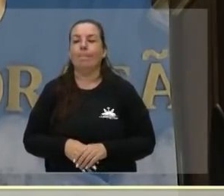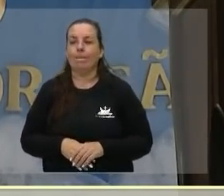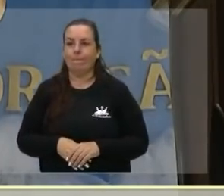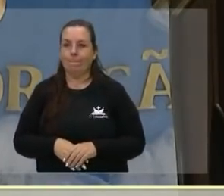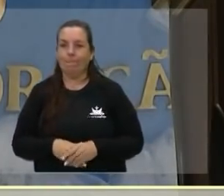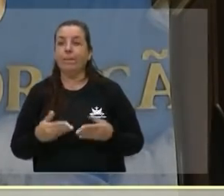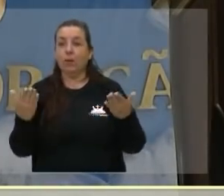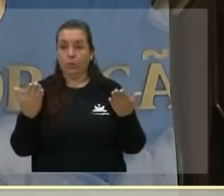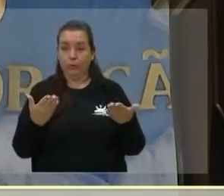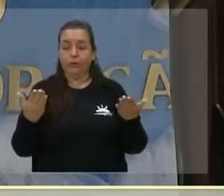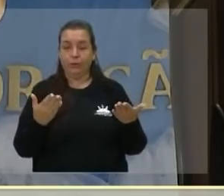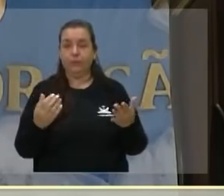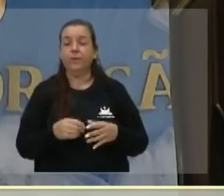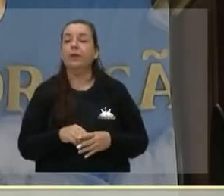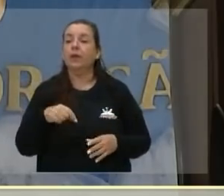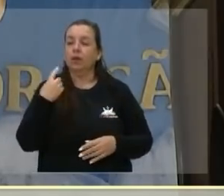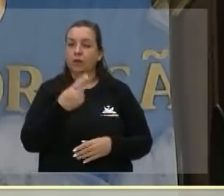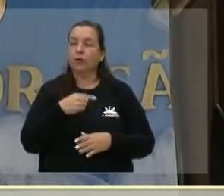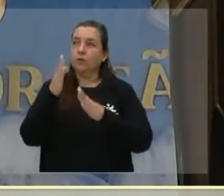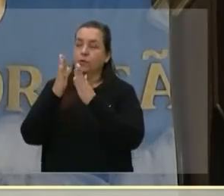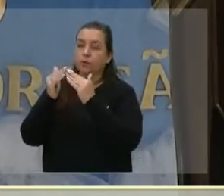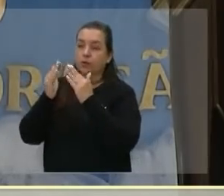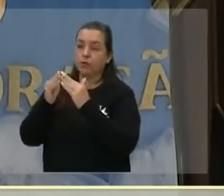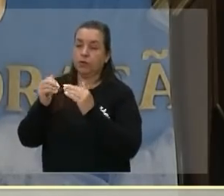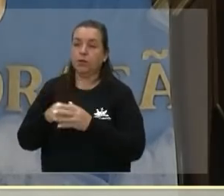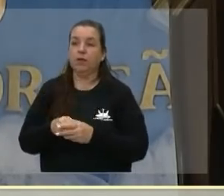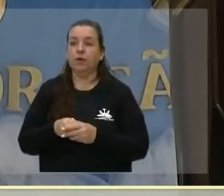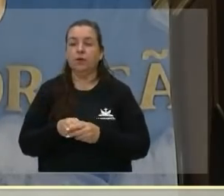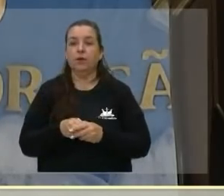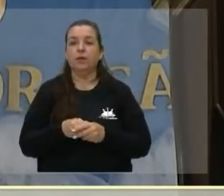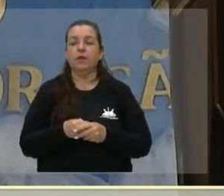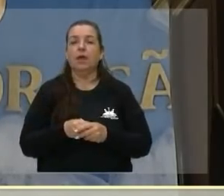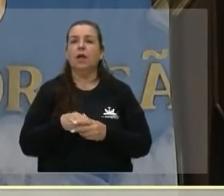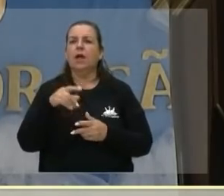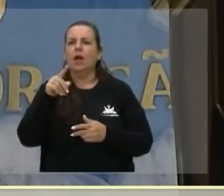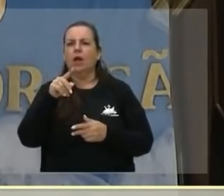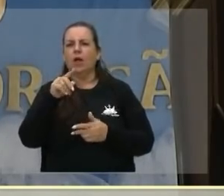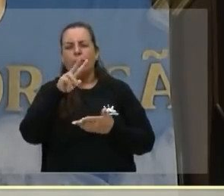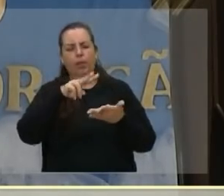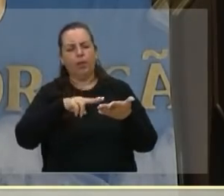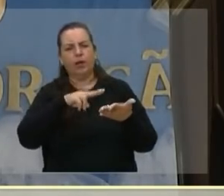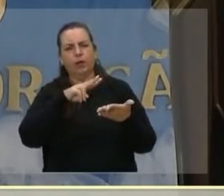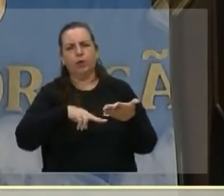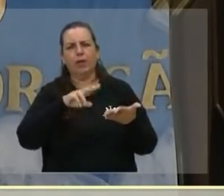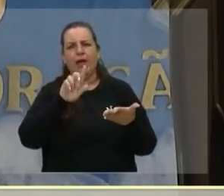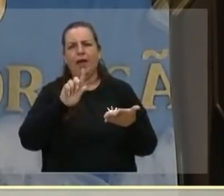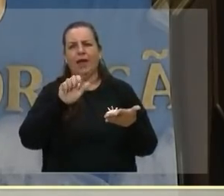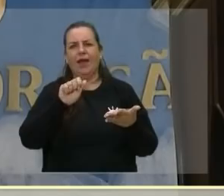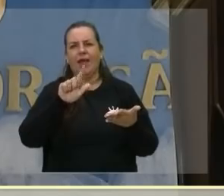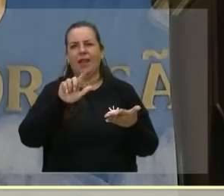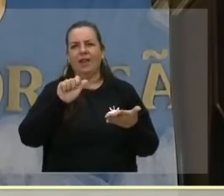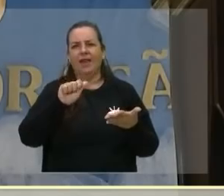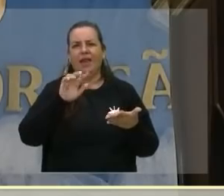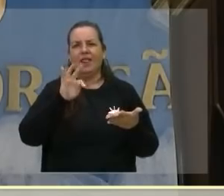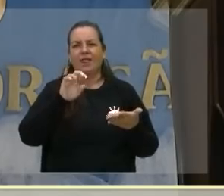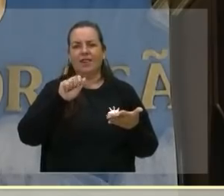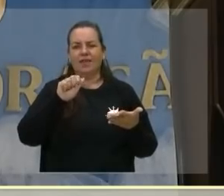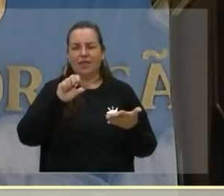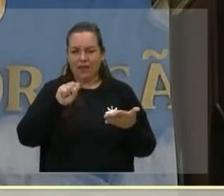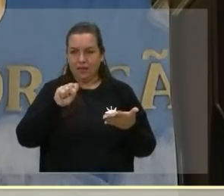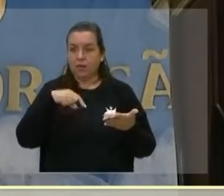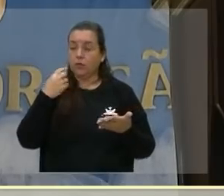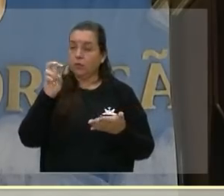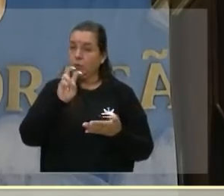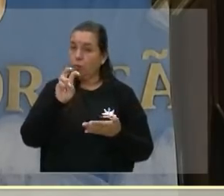hoje nós vamos pedir segundo gálata o quinto fruto do espírito